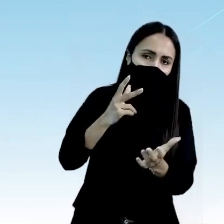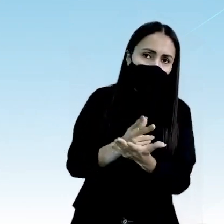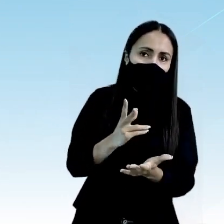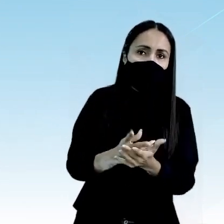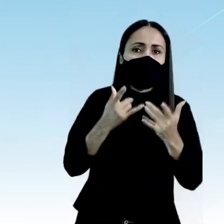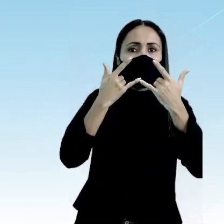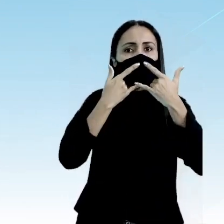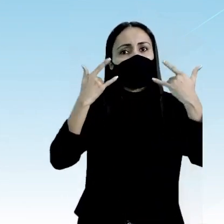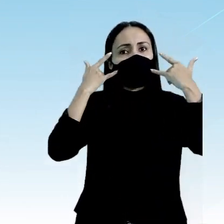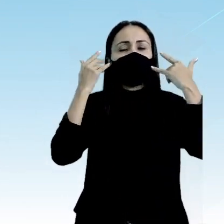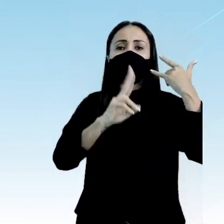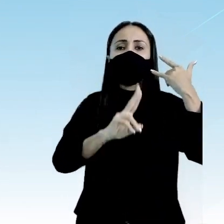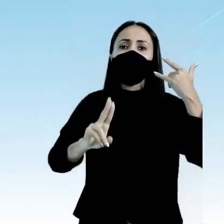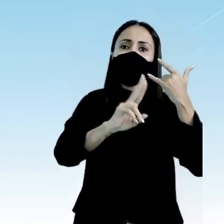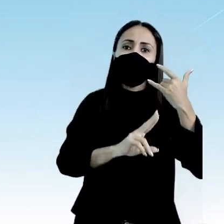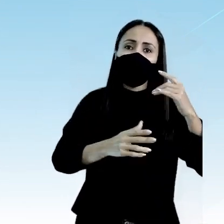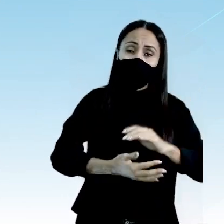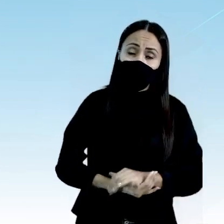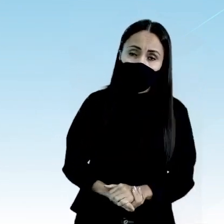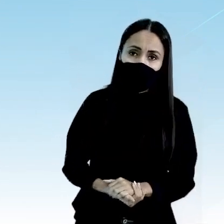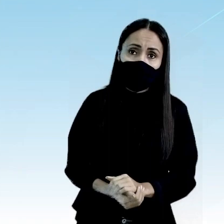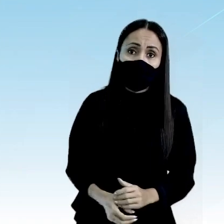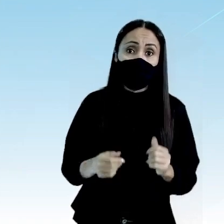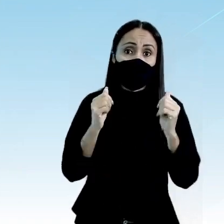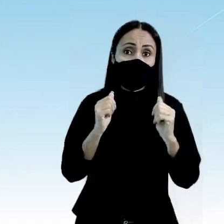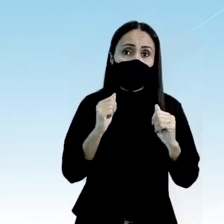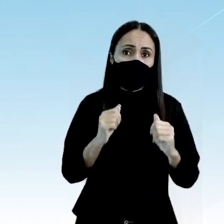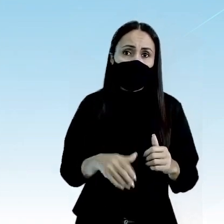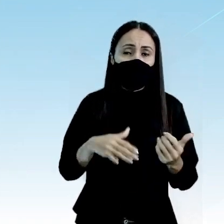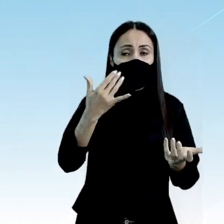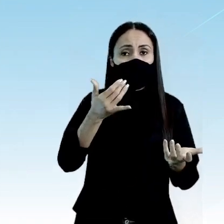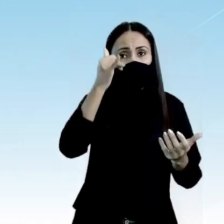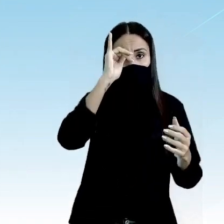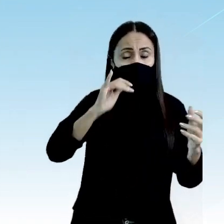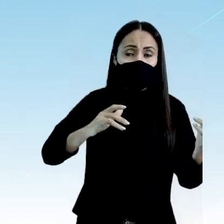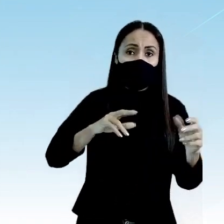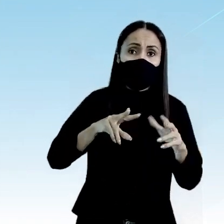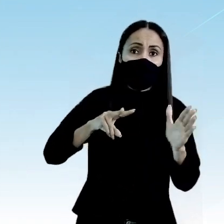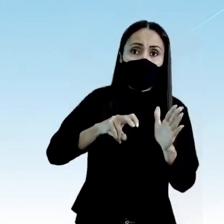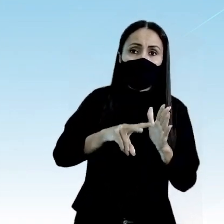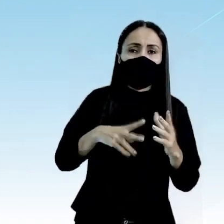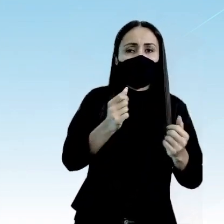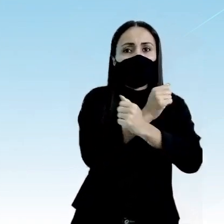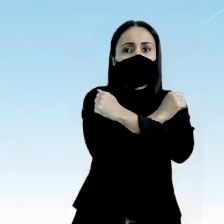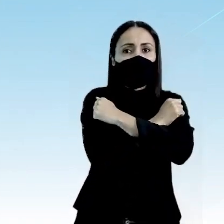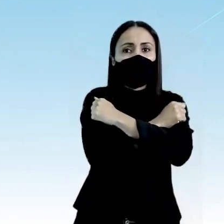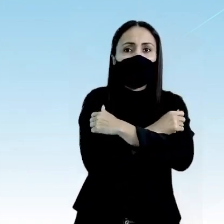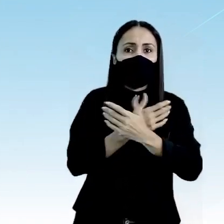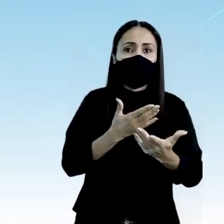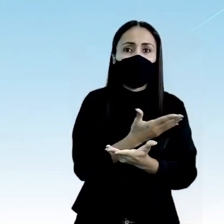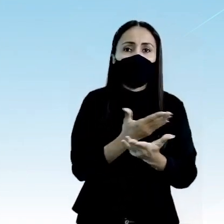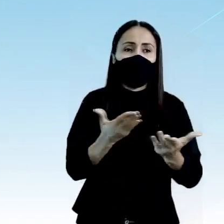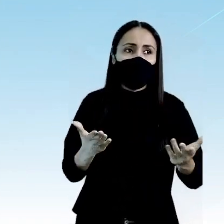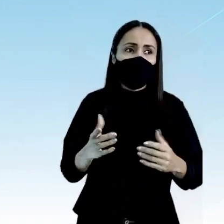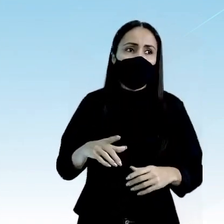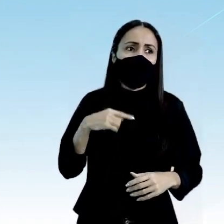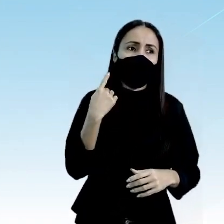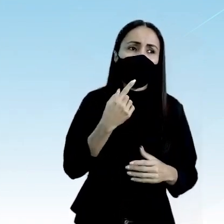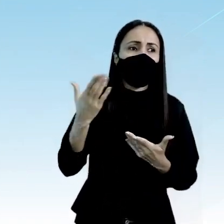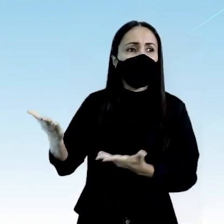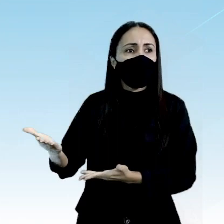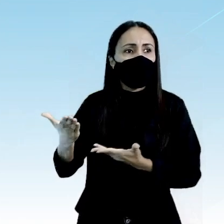máscara, para que nós possamos combater esse vírus. Um forte abraço e agora eu vos